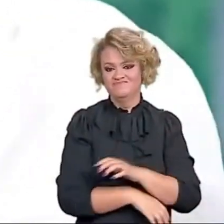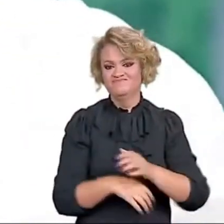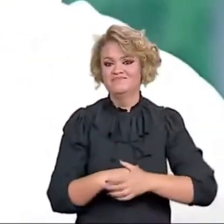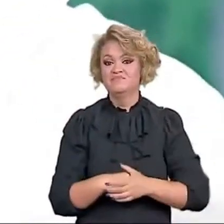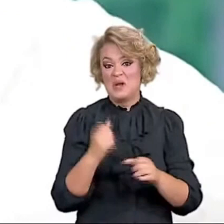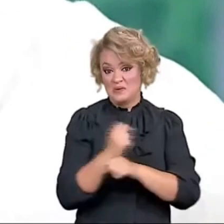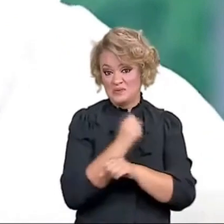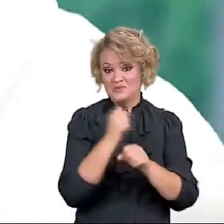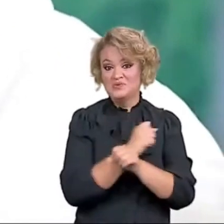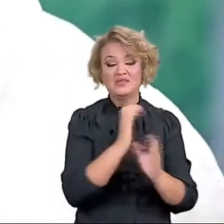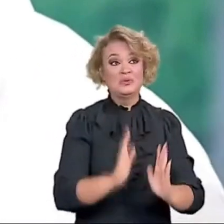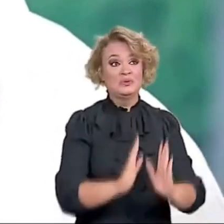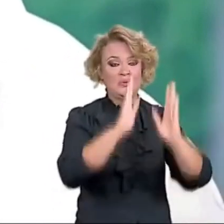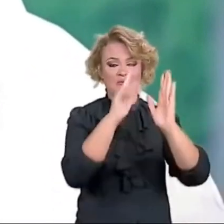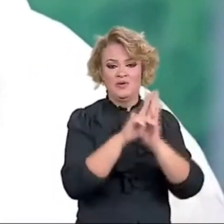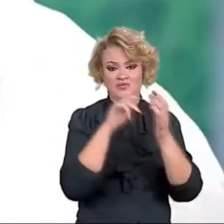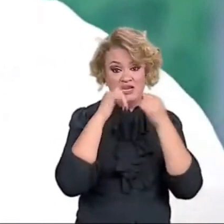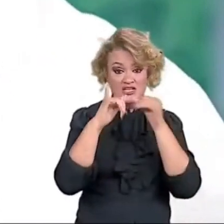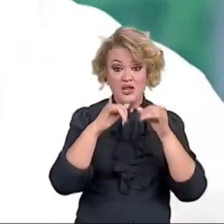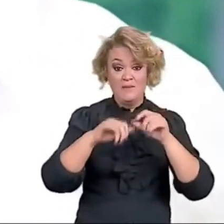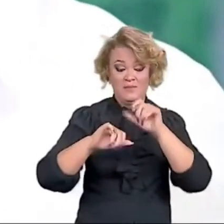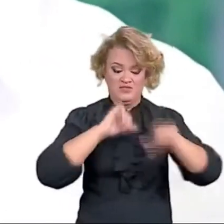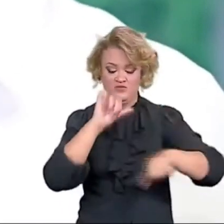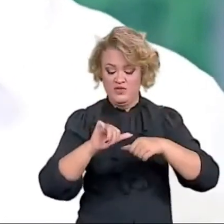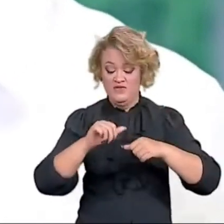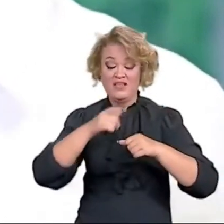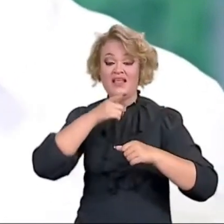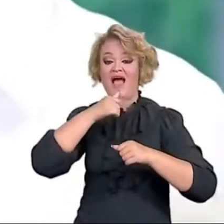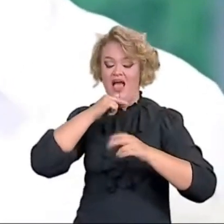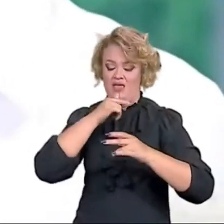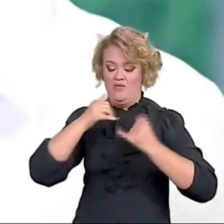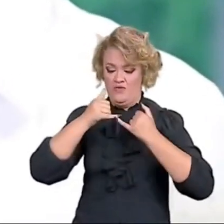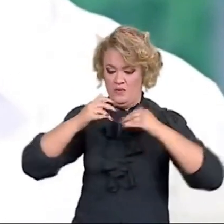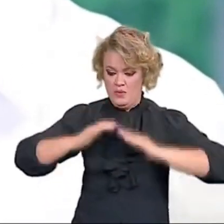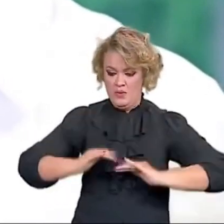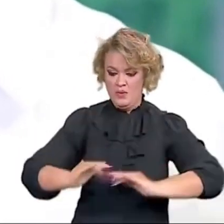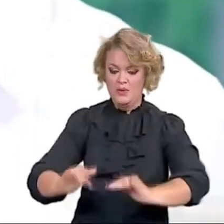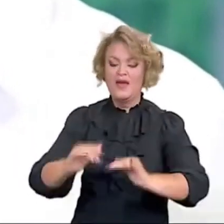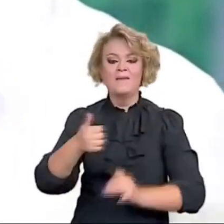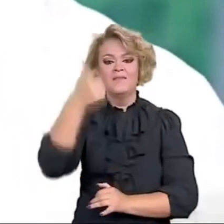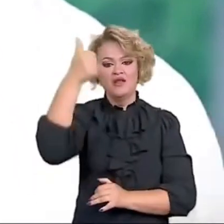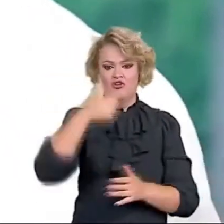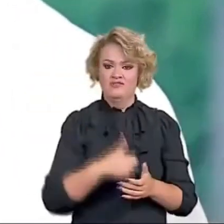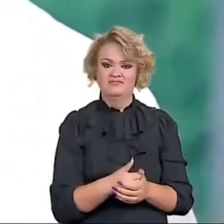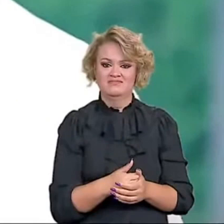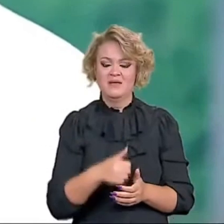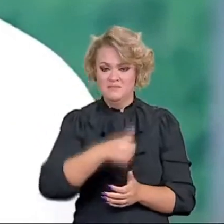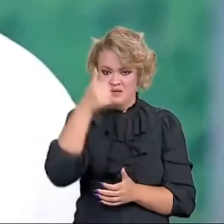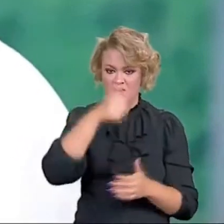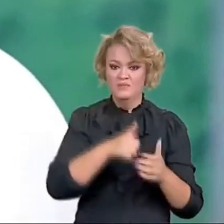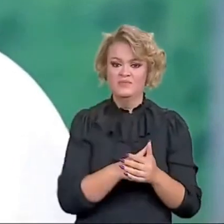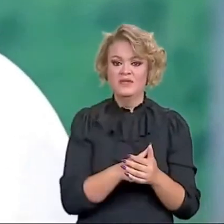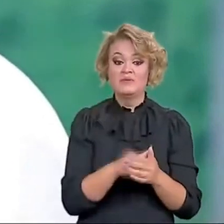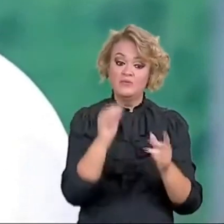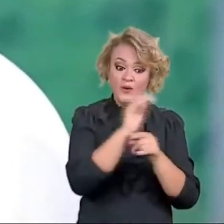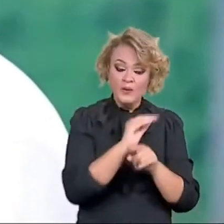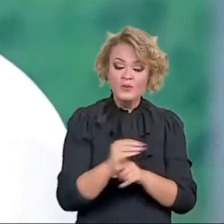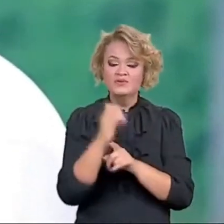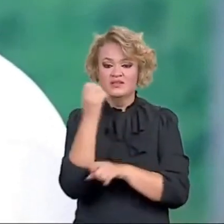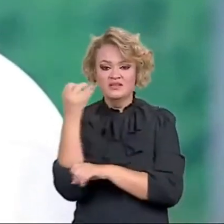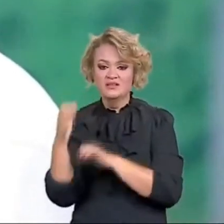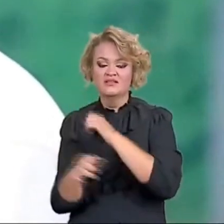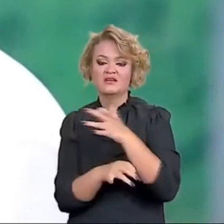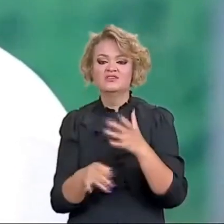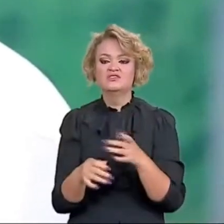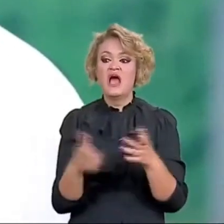você ganha na preservação ambiental. Essas coisas que o Brasil faz, que dá ao Brasil muita credibilidade a